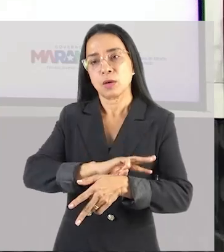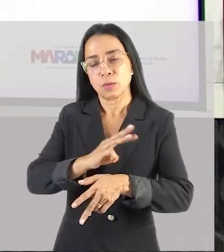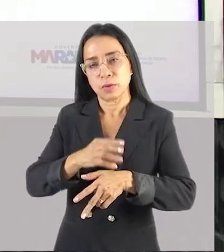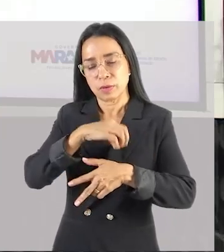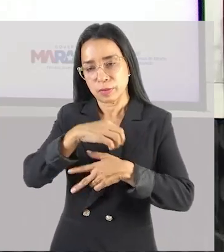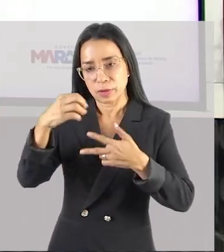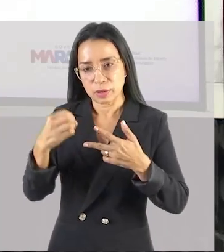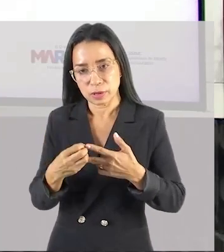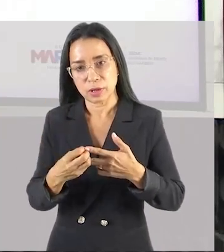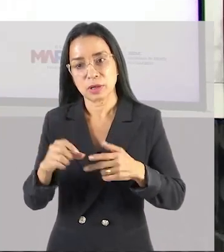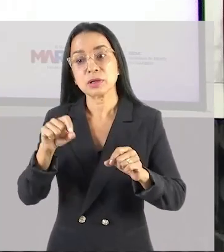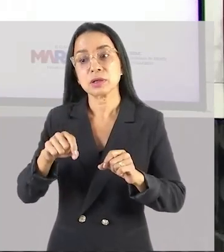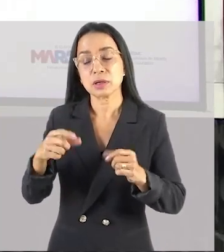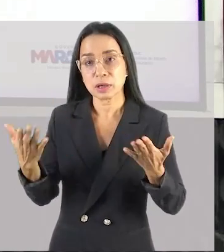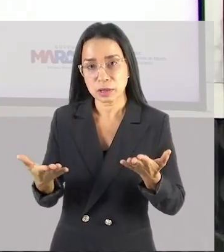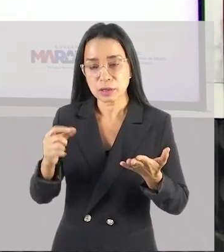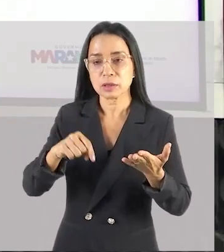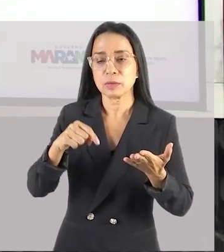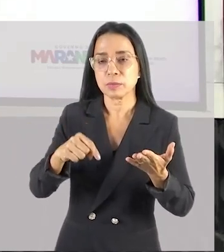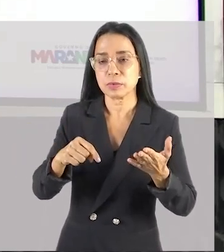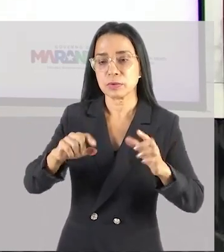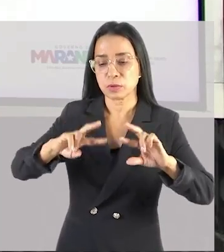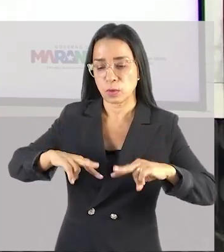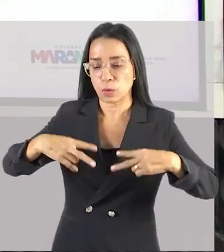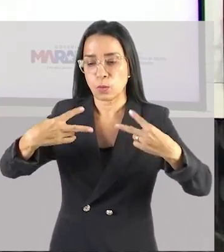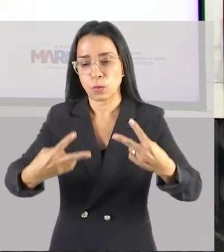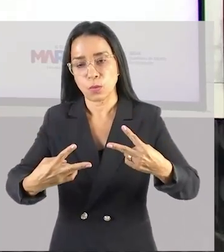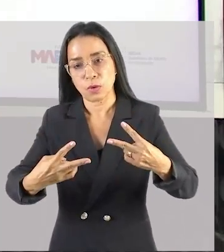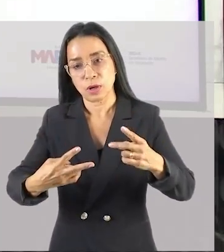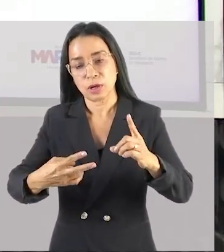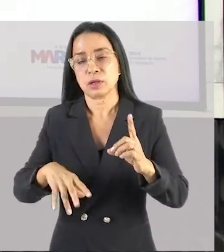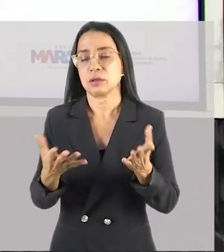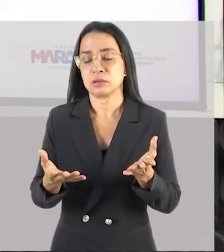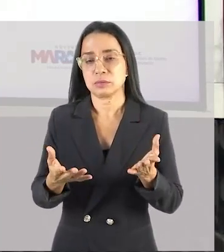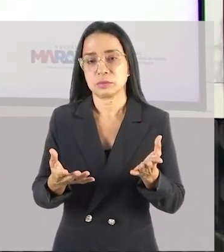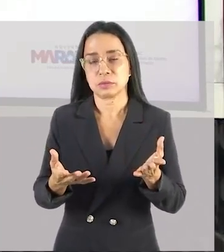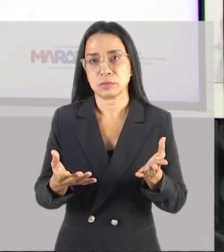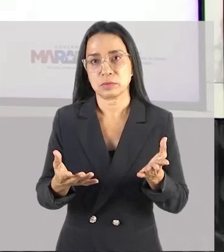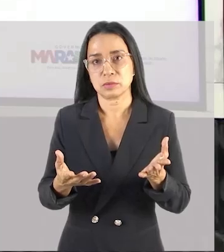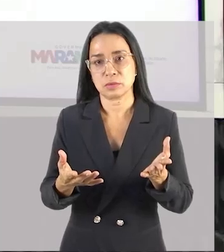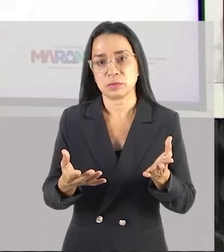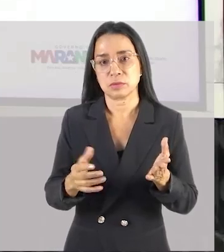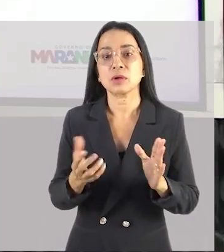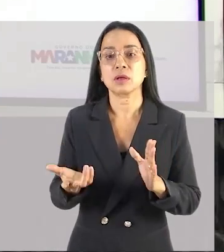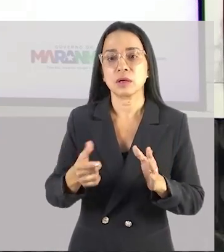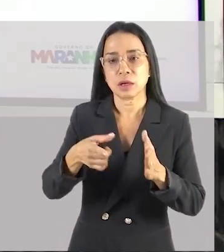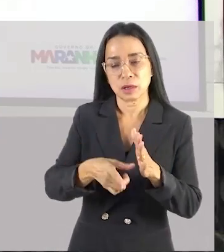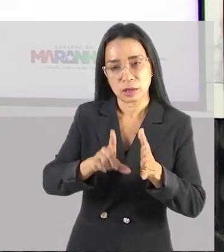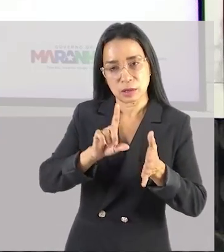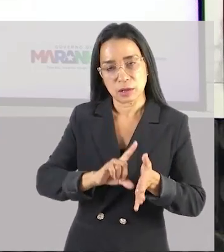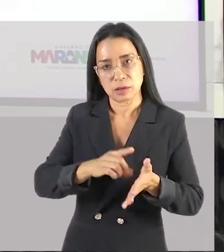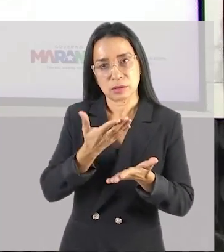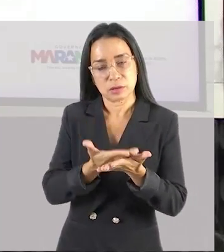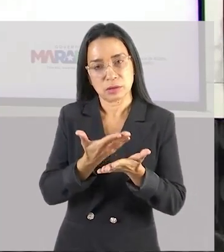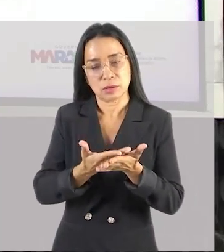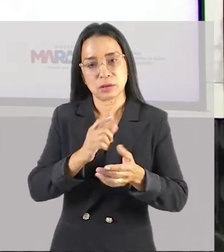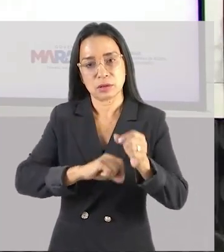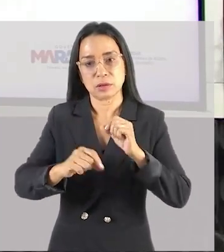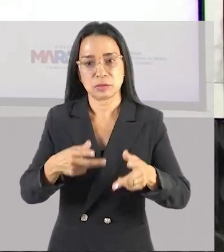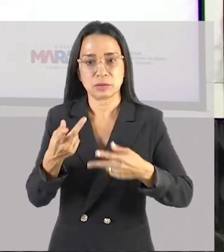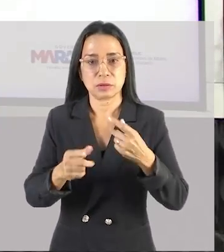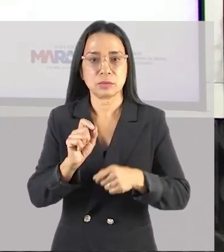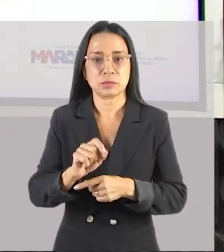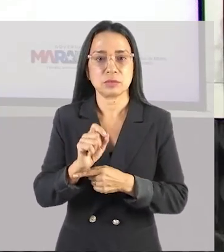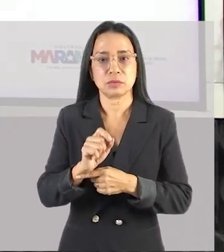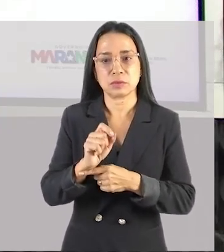e o material você pode conferir no link. No capítulo anterior, nós falamos aquilo que o Enem pode